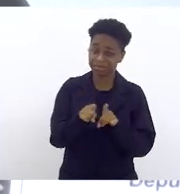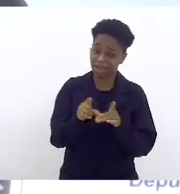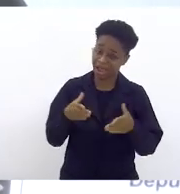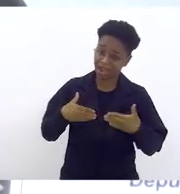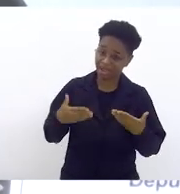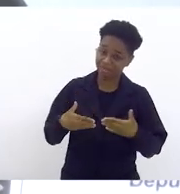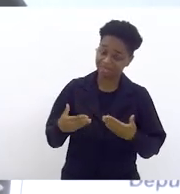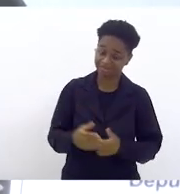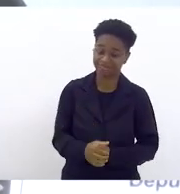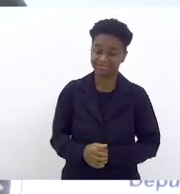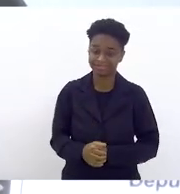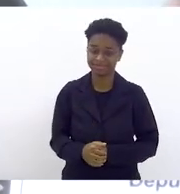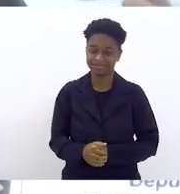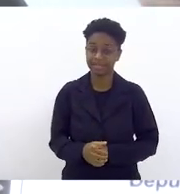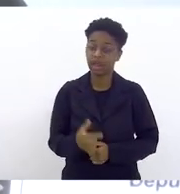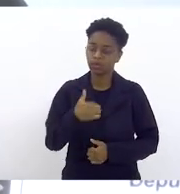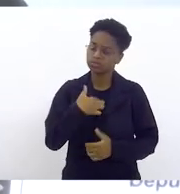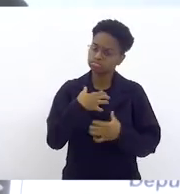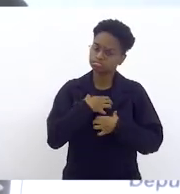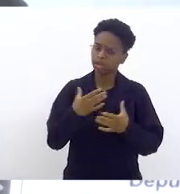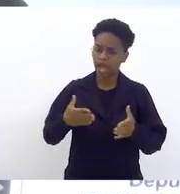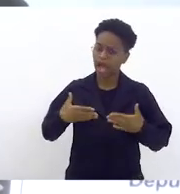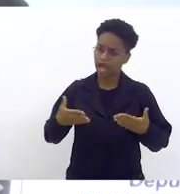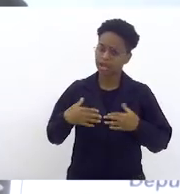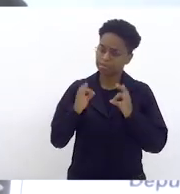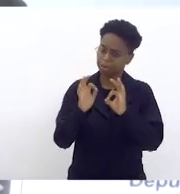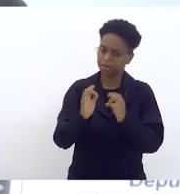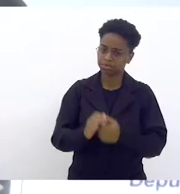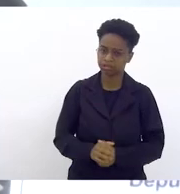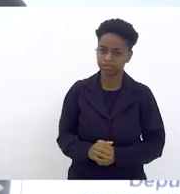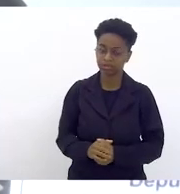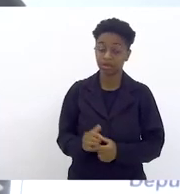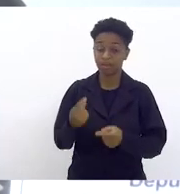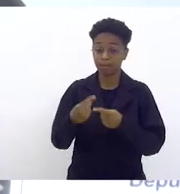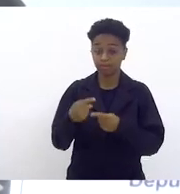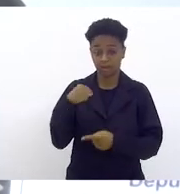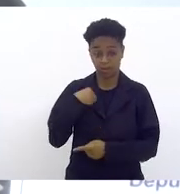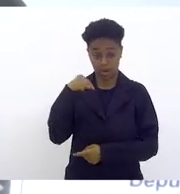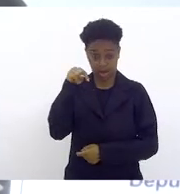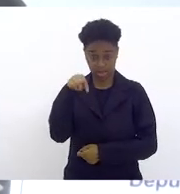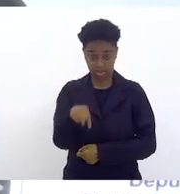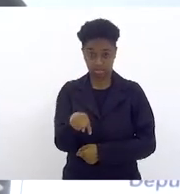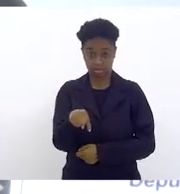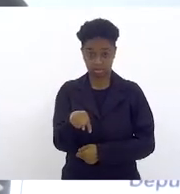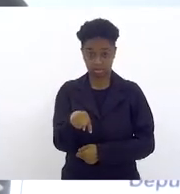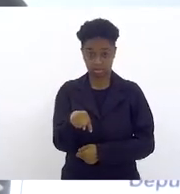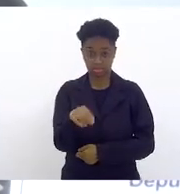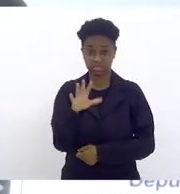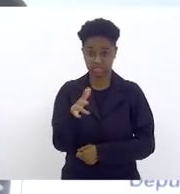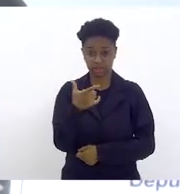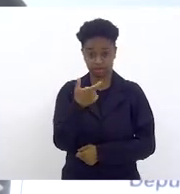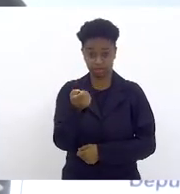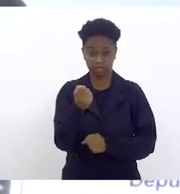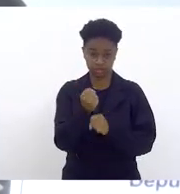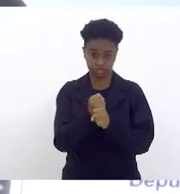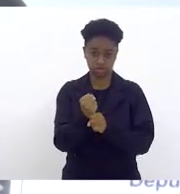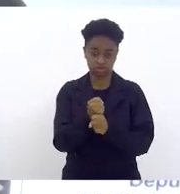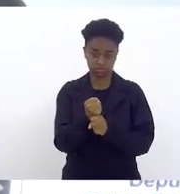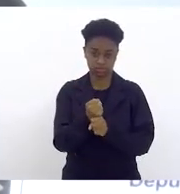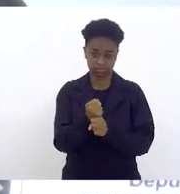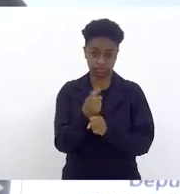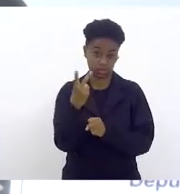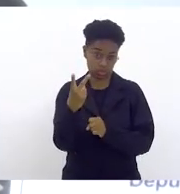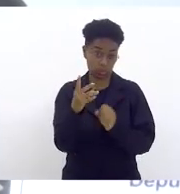e eu tô em entusiasmado porque eu tô nessa casa há duas décadas